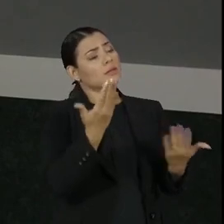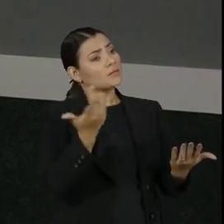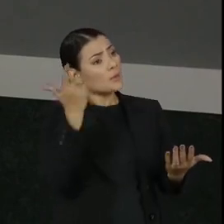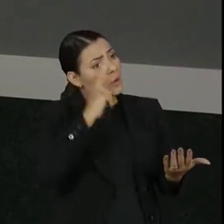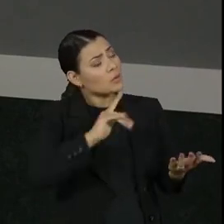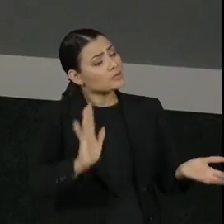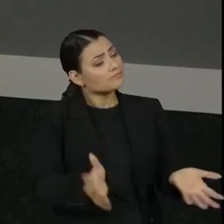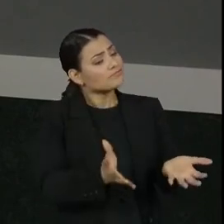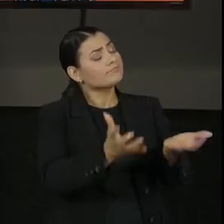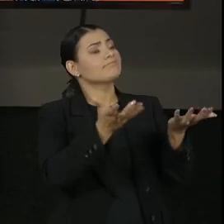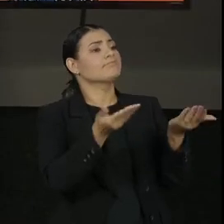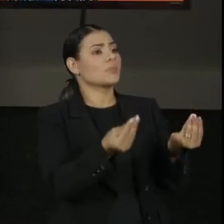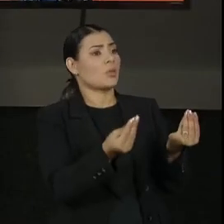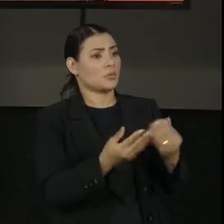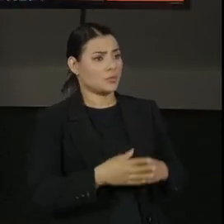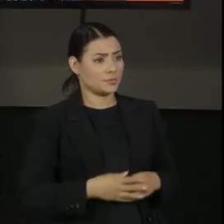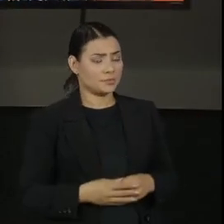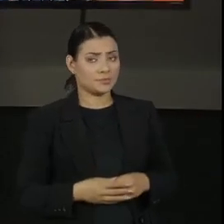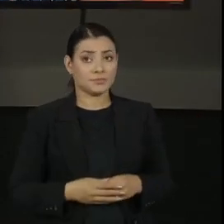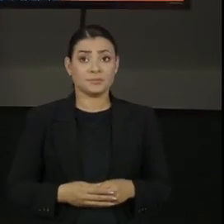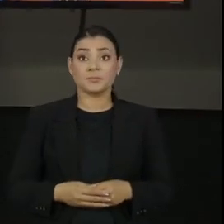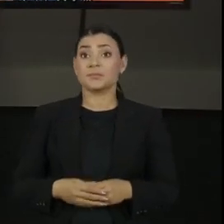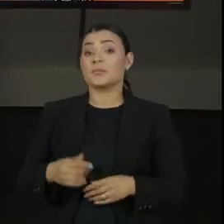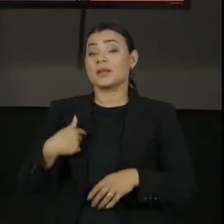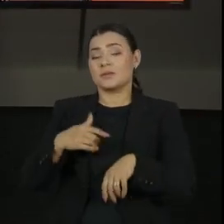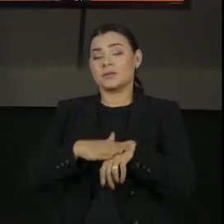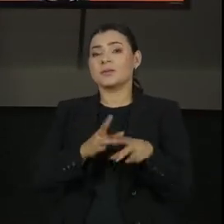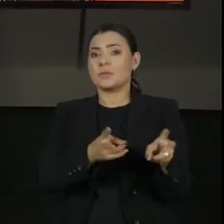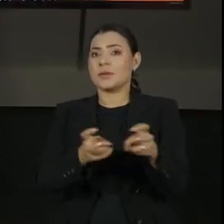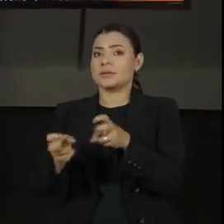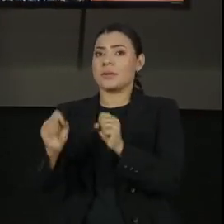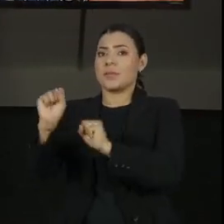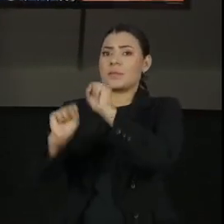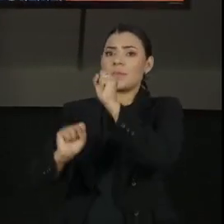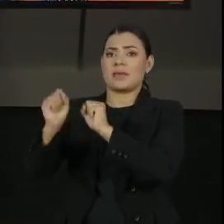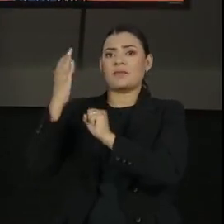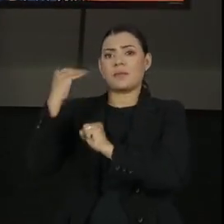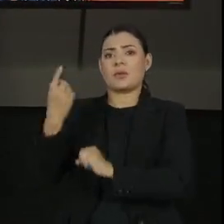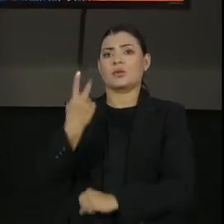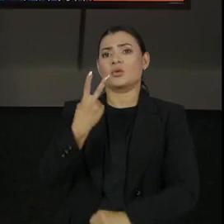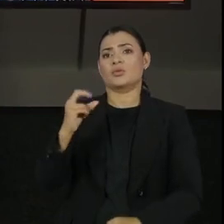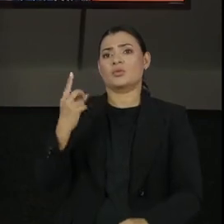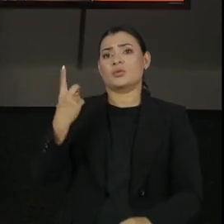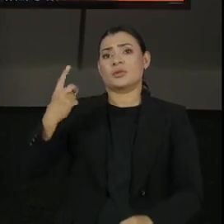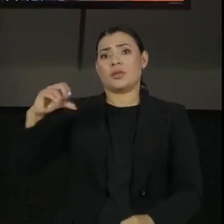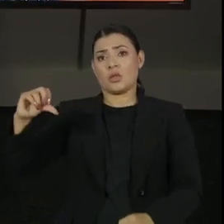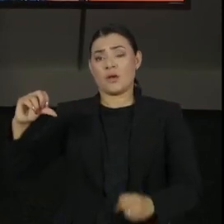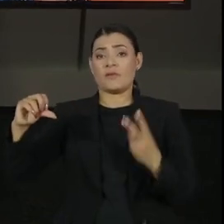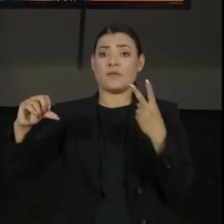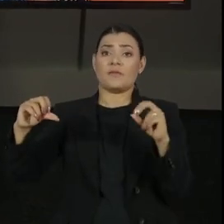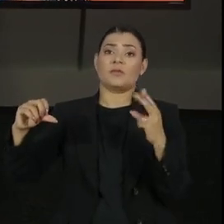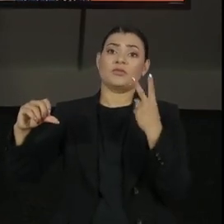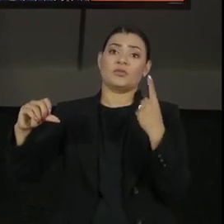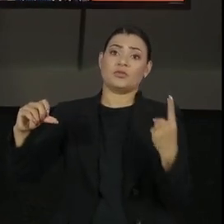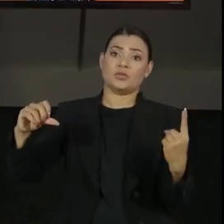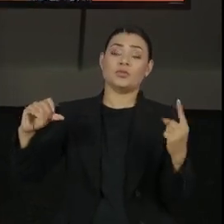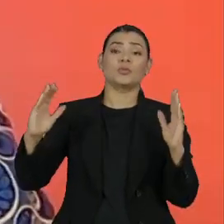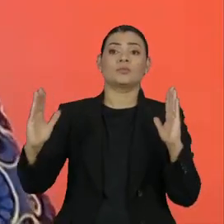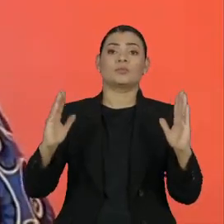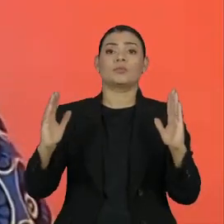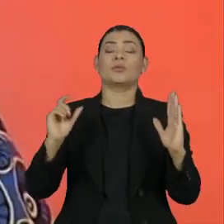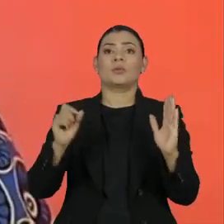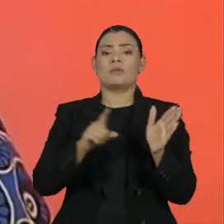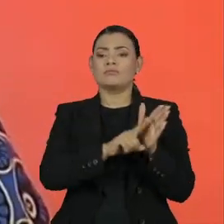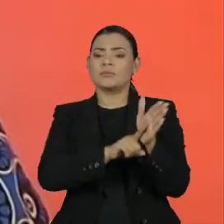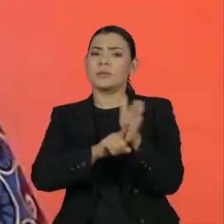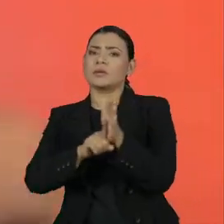para superar isso? Quando a gente olha grandes empresas, um estudo feito entre 2019 e 2021 com 26 mil respondentes,